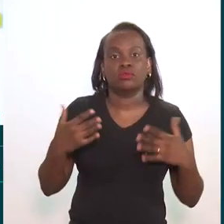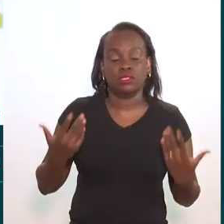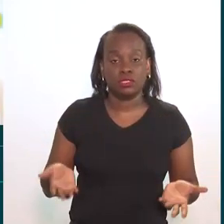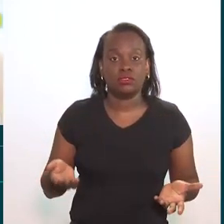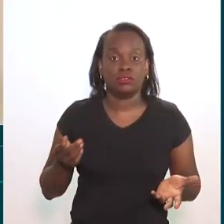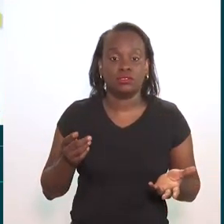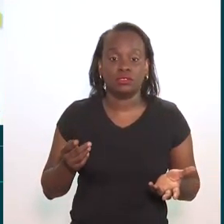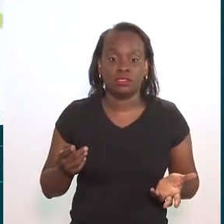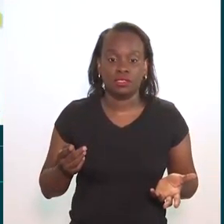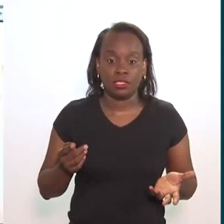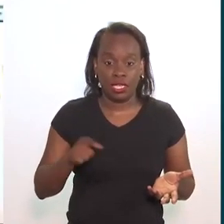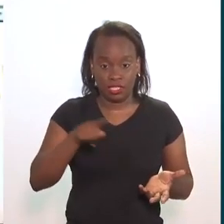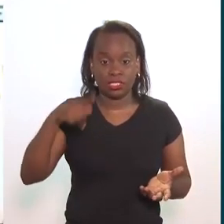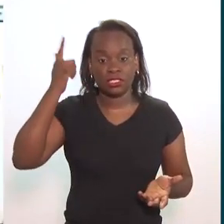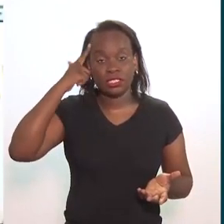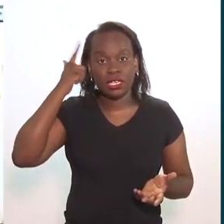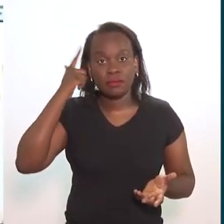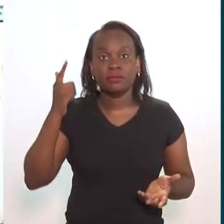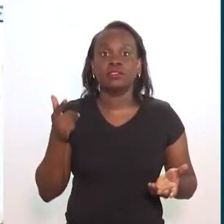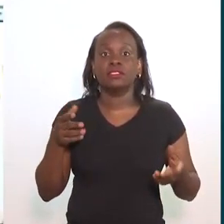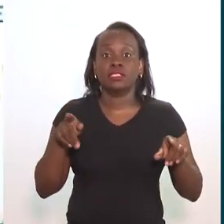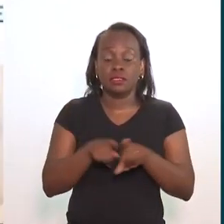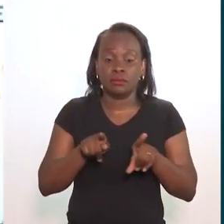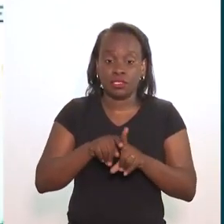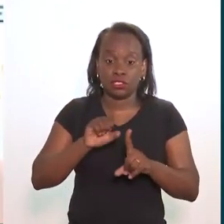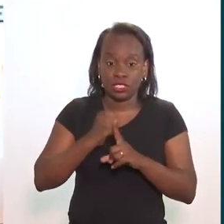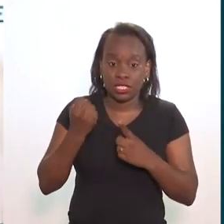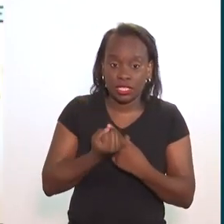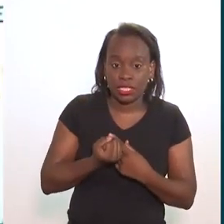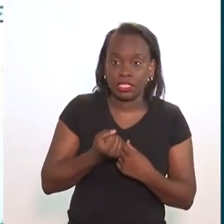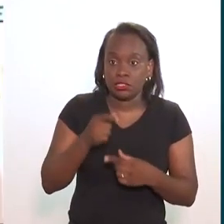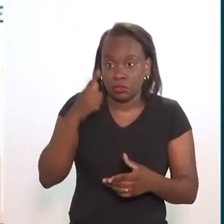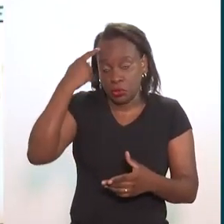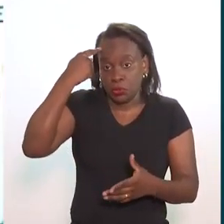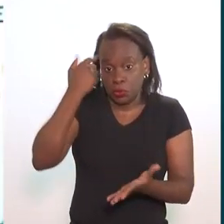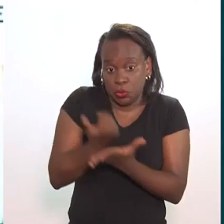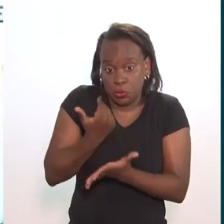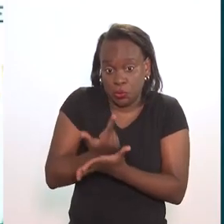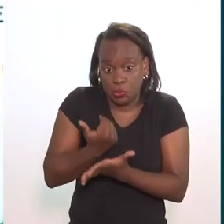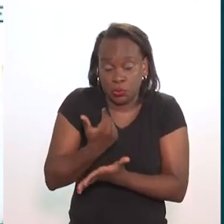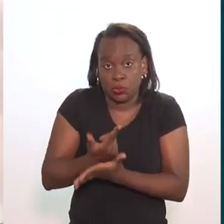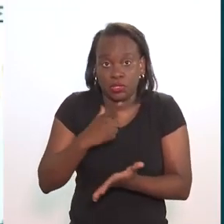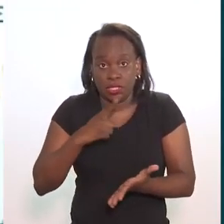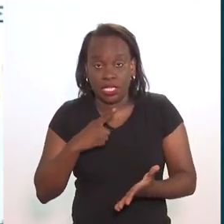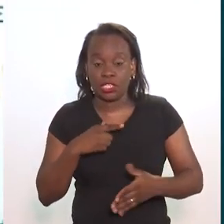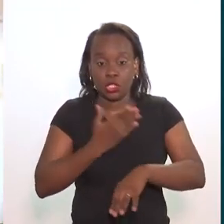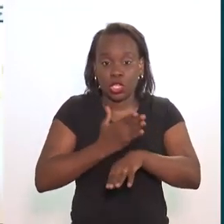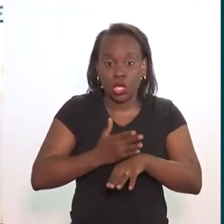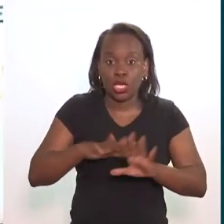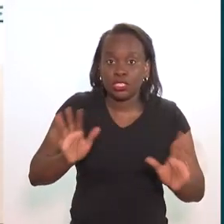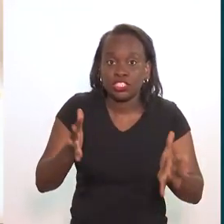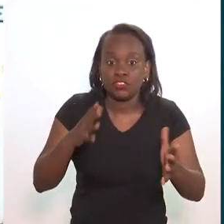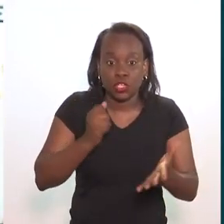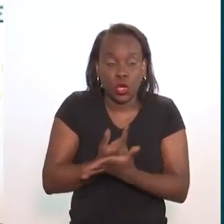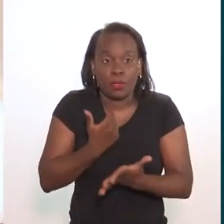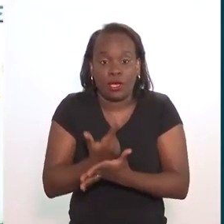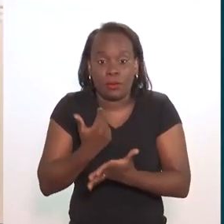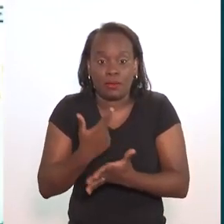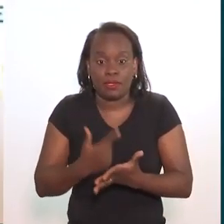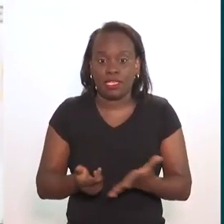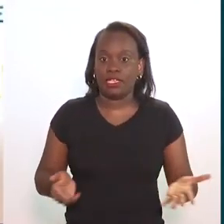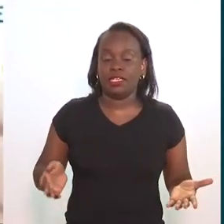entorno. Né? Isso aí nós sabemos muito. E numa sociedade de superconsumo que temos e que o tempo todo estimula